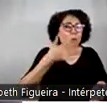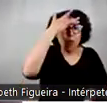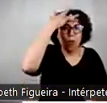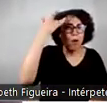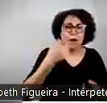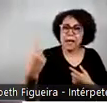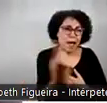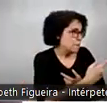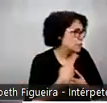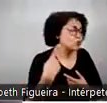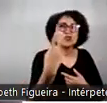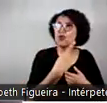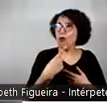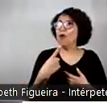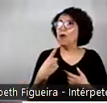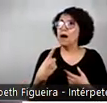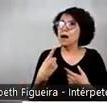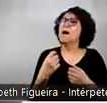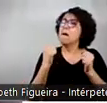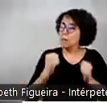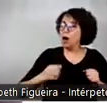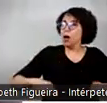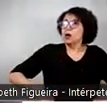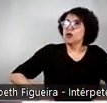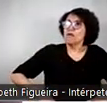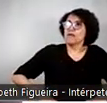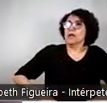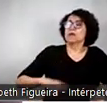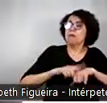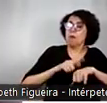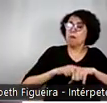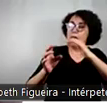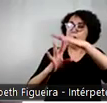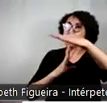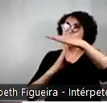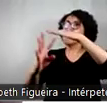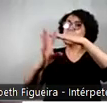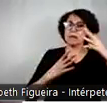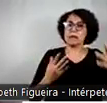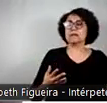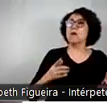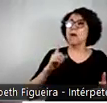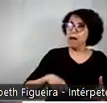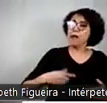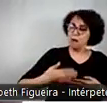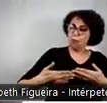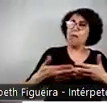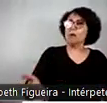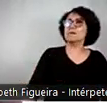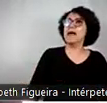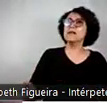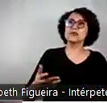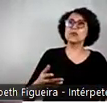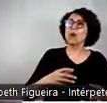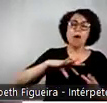migração, a gente acaba, né, entrando na lógica também de estigmatizar esse processo de migração que acontece desde que o mundo é mundo. E